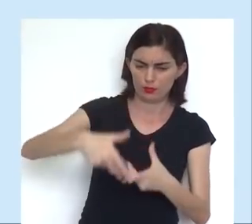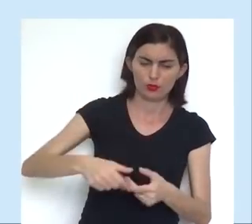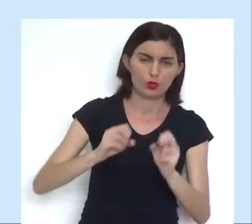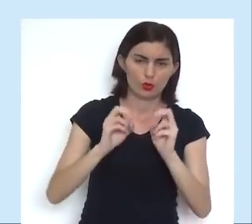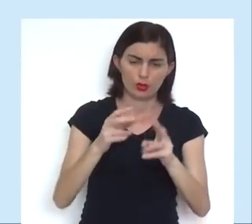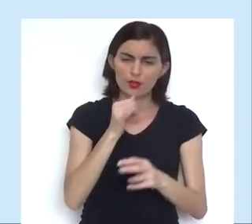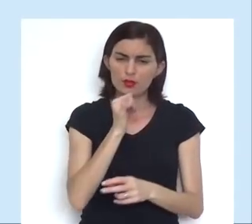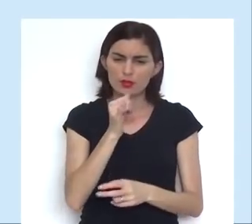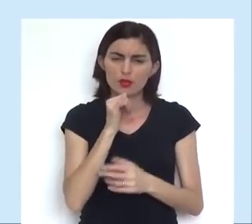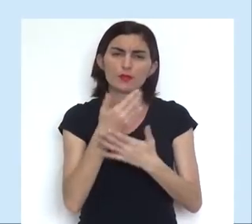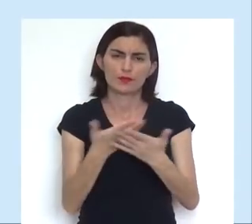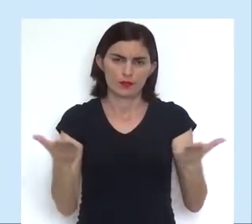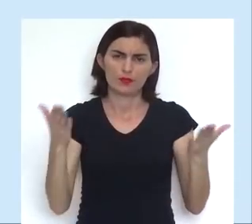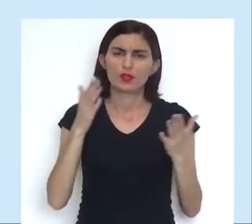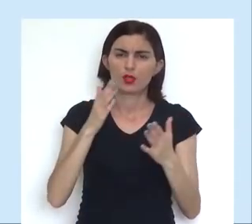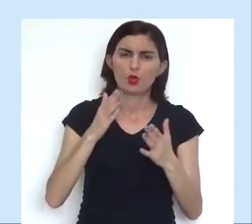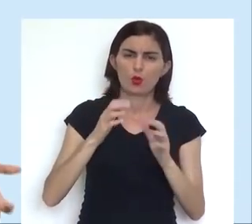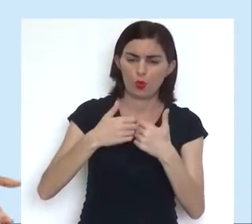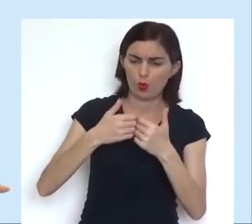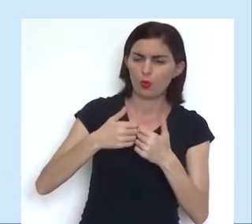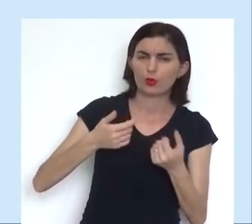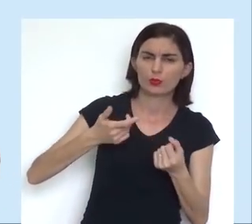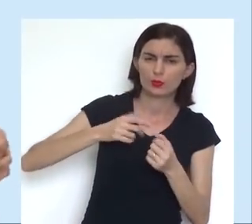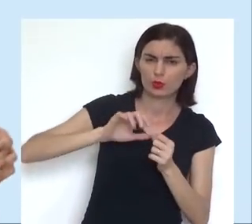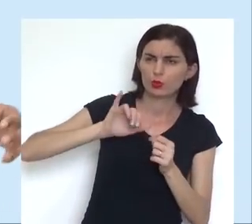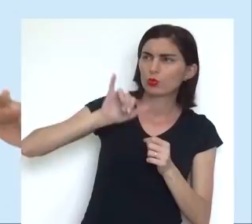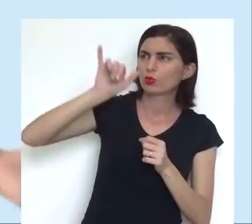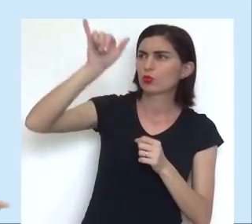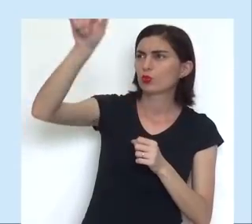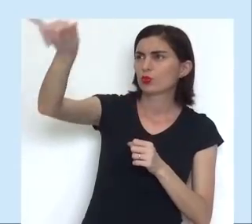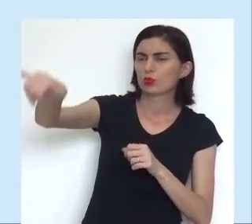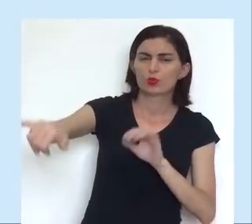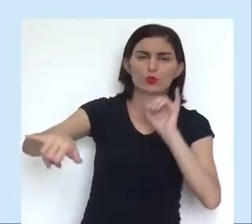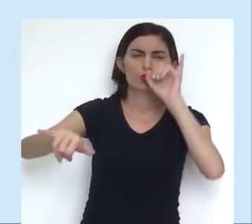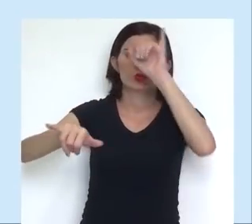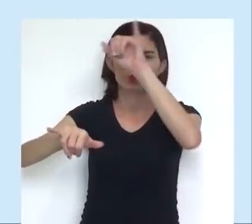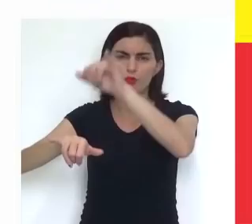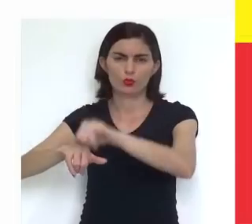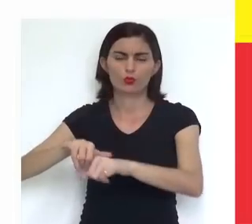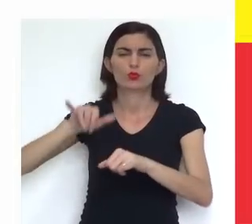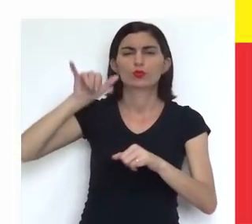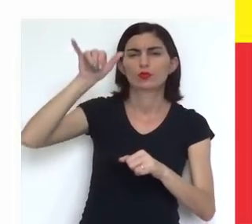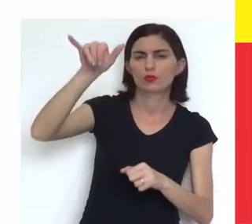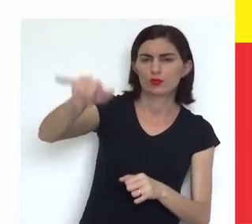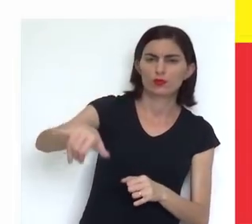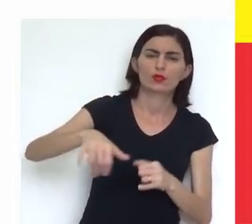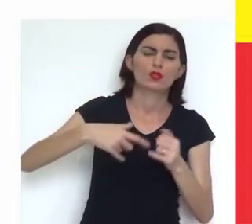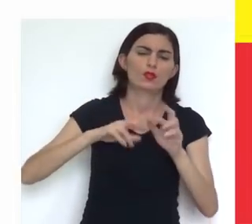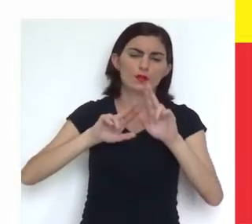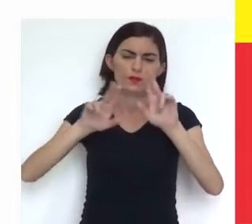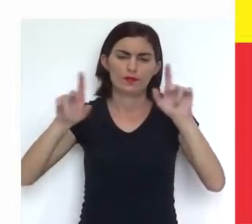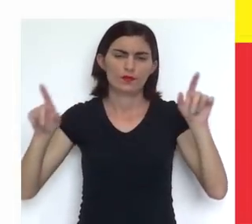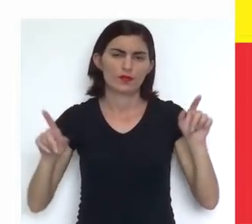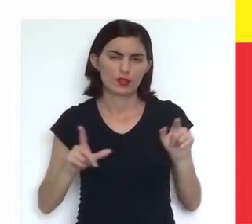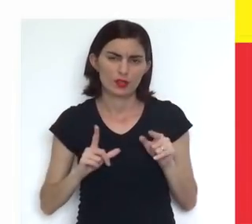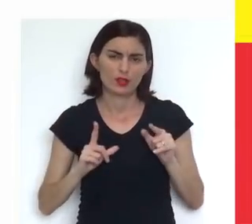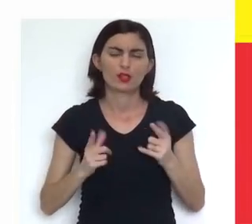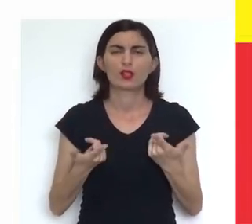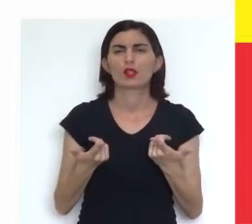gente? E um exemplo disso são os ônibus espaciais, tá? Grandes aviões que têm vários propulsores, tá? Tem